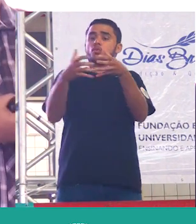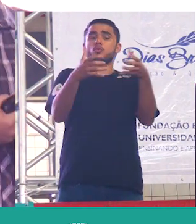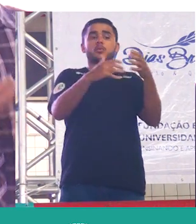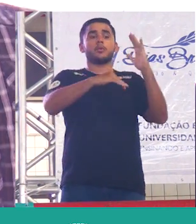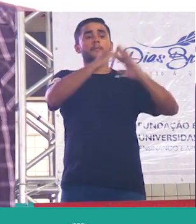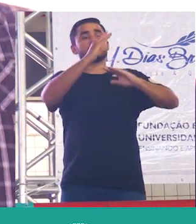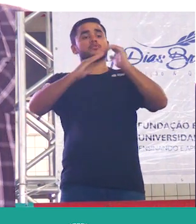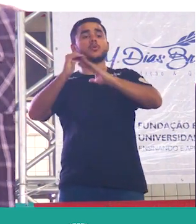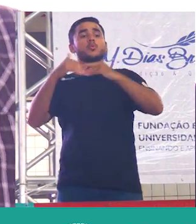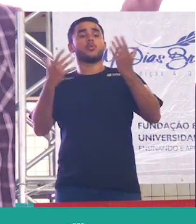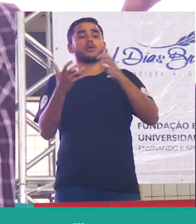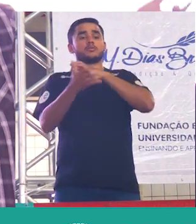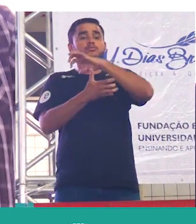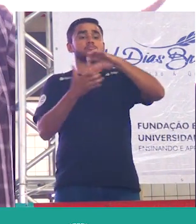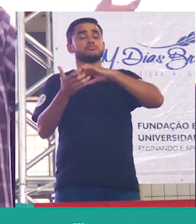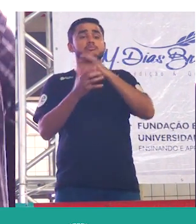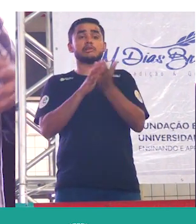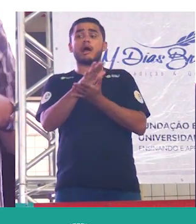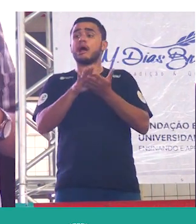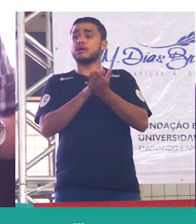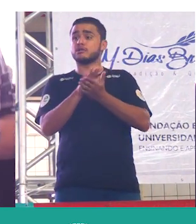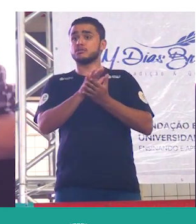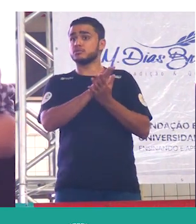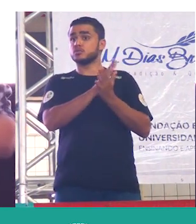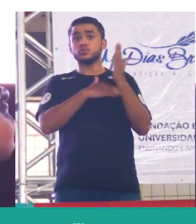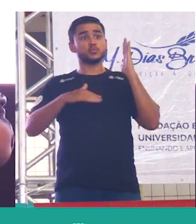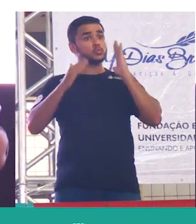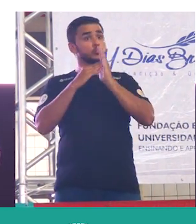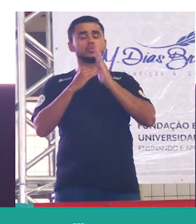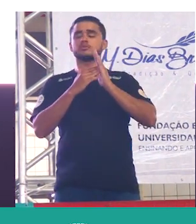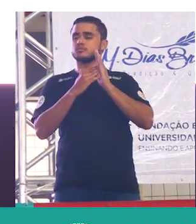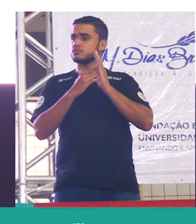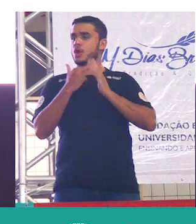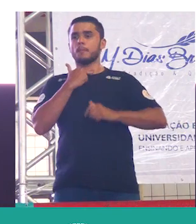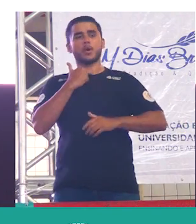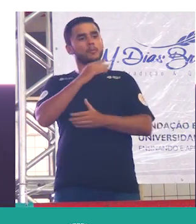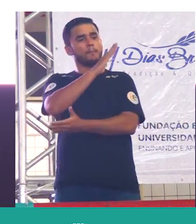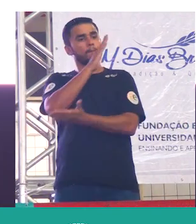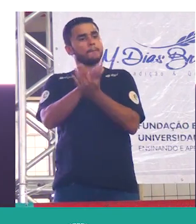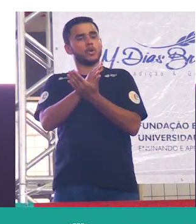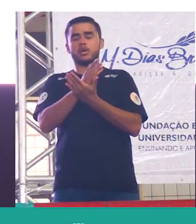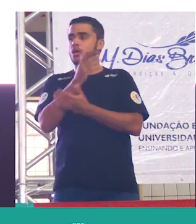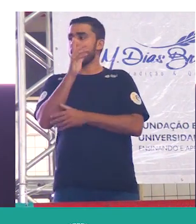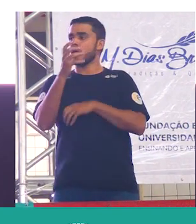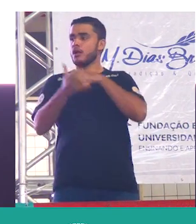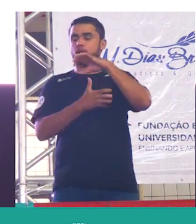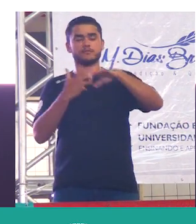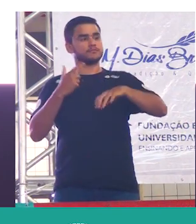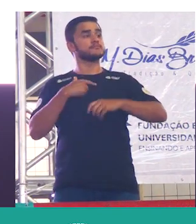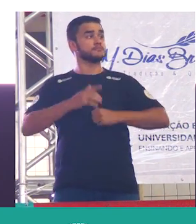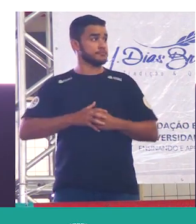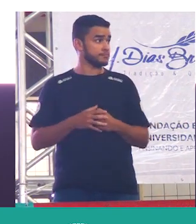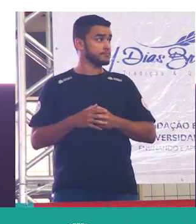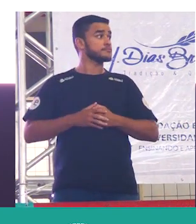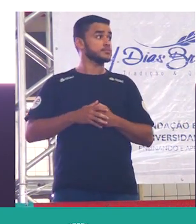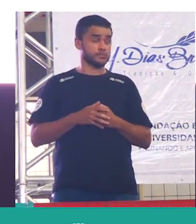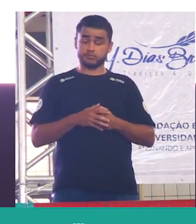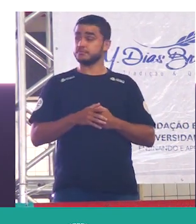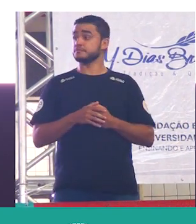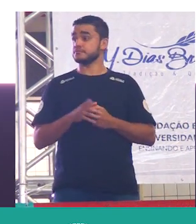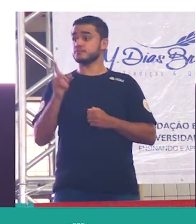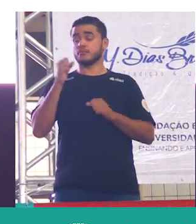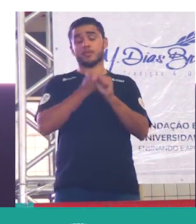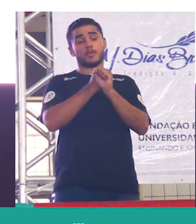fazer greve, na prática, nenhuma poderia fazer. Então, pessoal, esse governo de